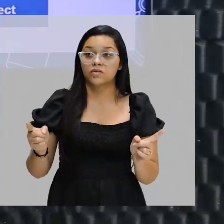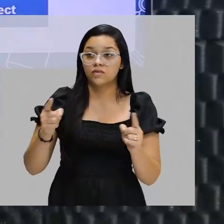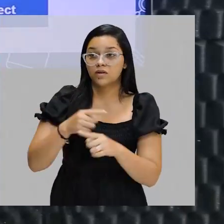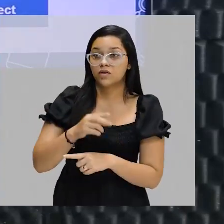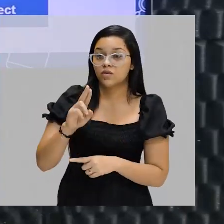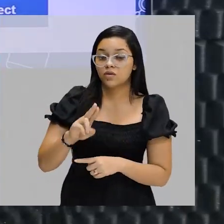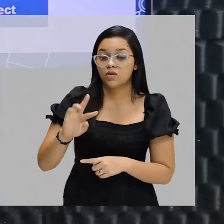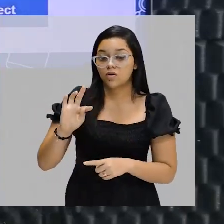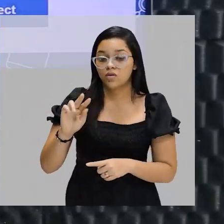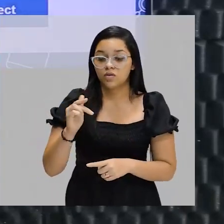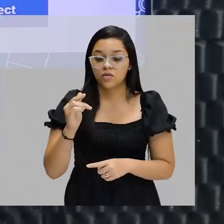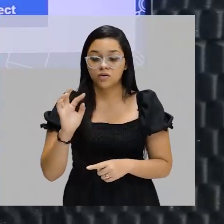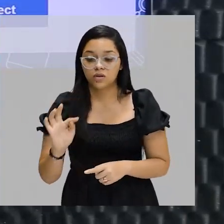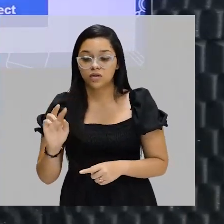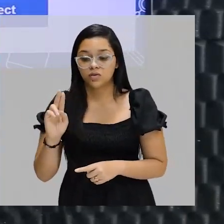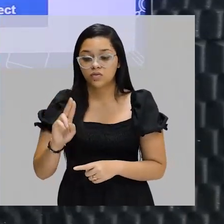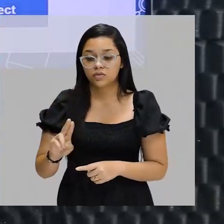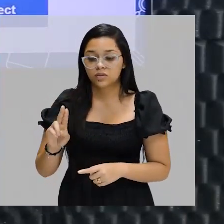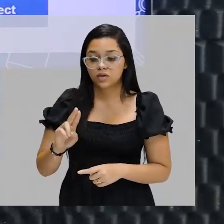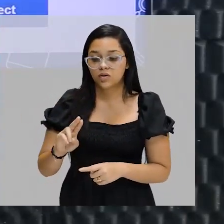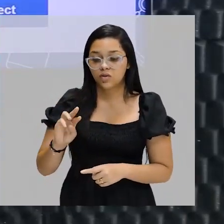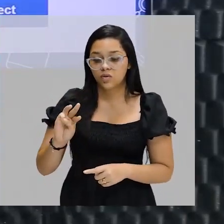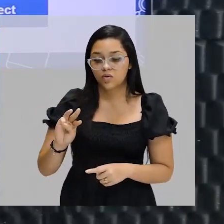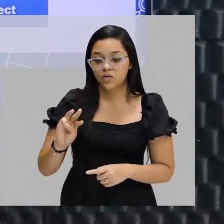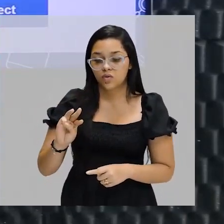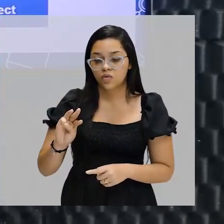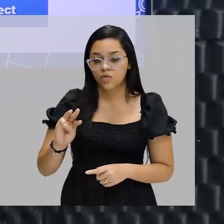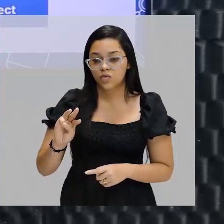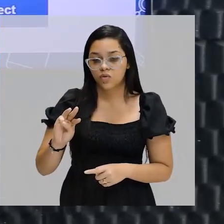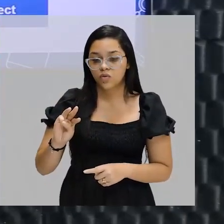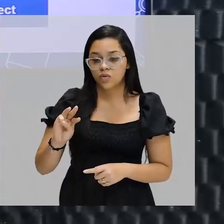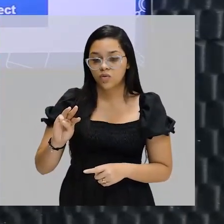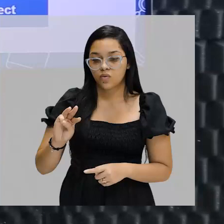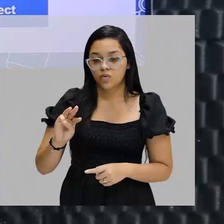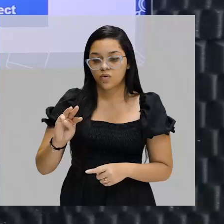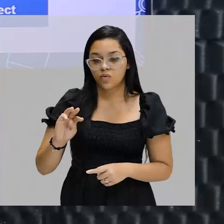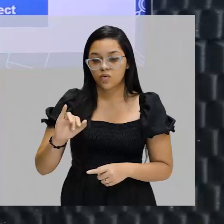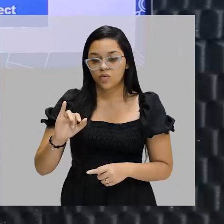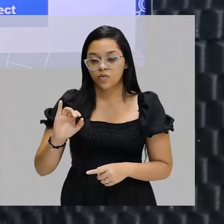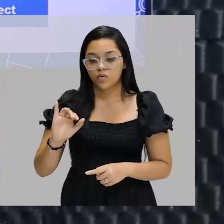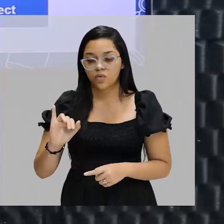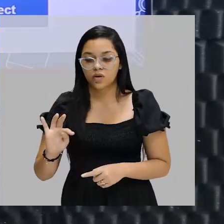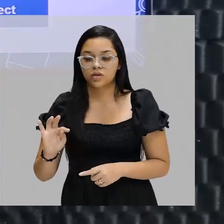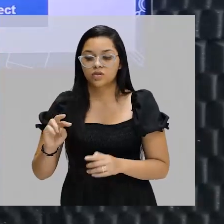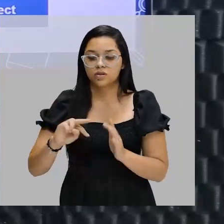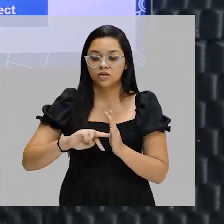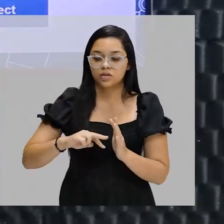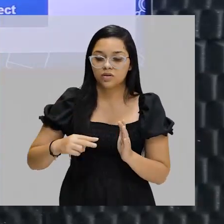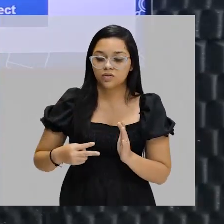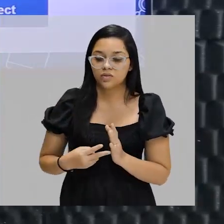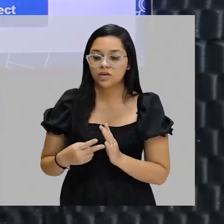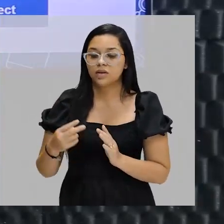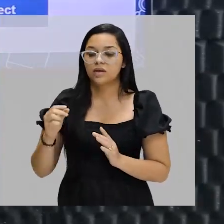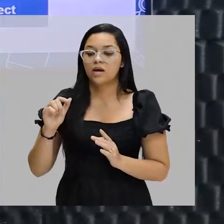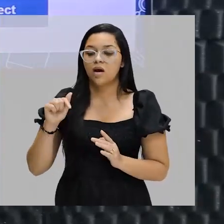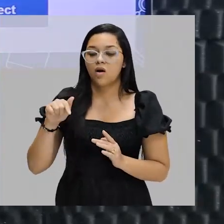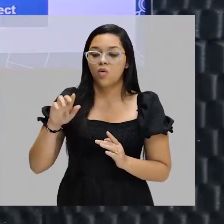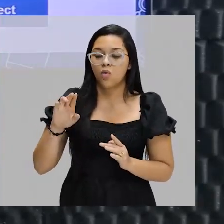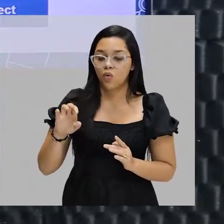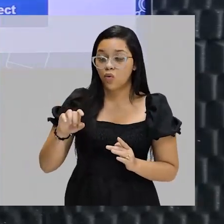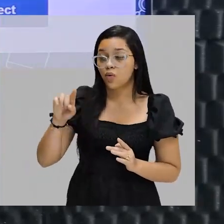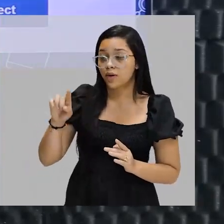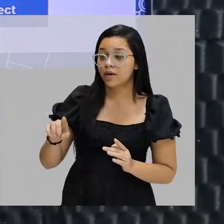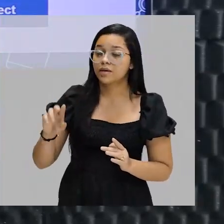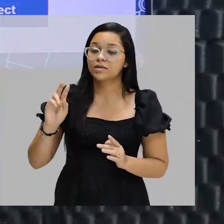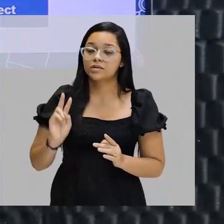de usar o that, usar which. Which é o pronome que significa que vai ser utilizado sempre